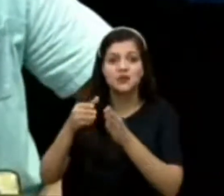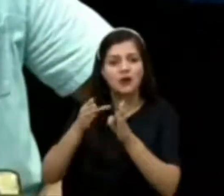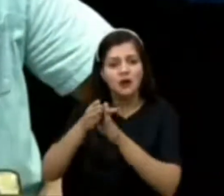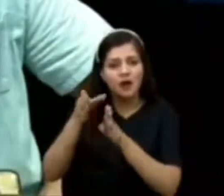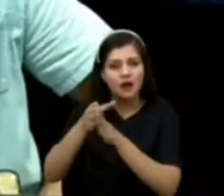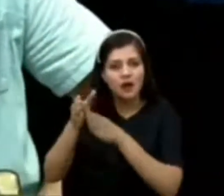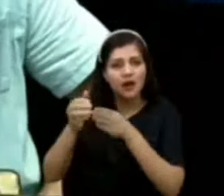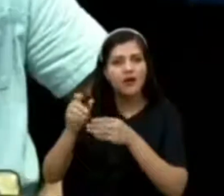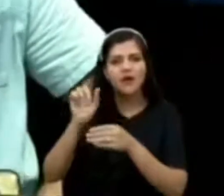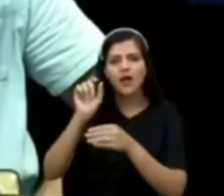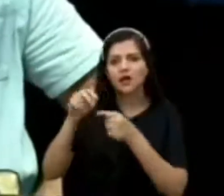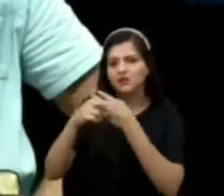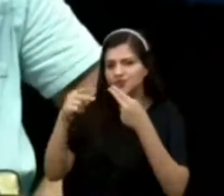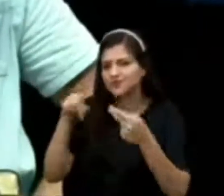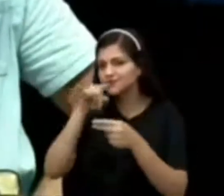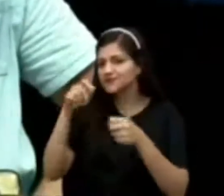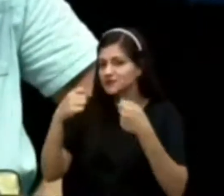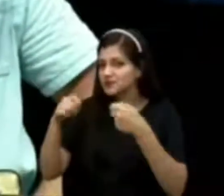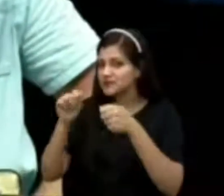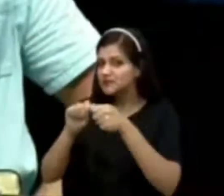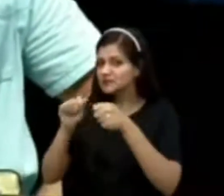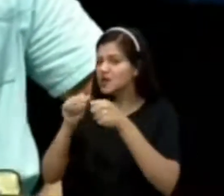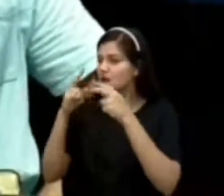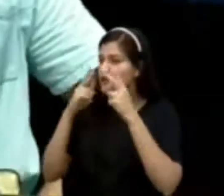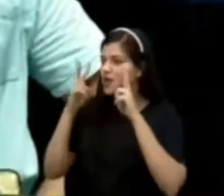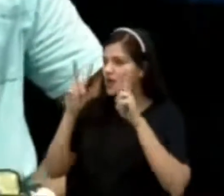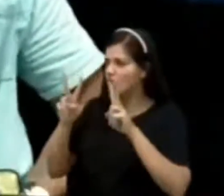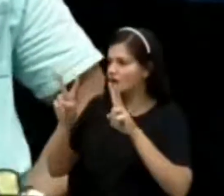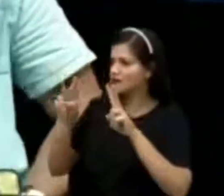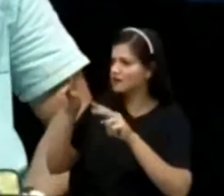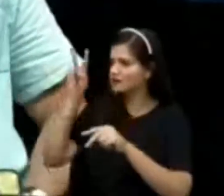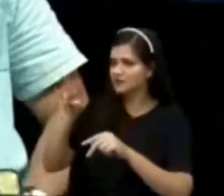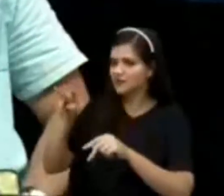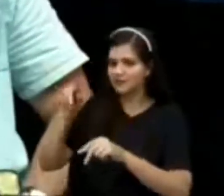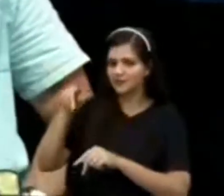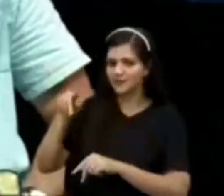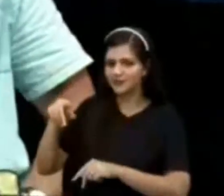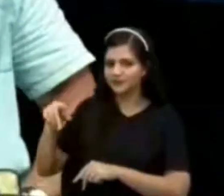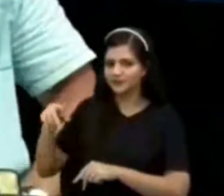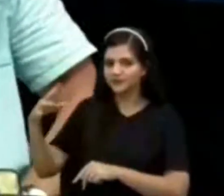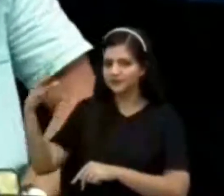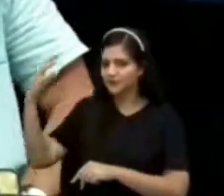O que é que você tem que fazer? Olhe para cá, né? Aí a máquina fazia assim,